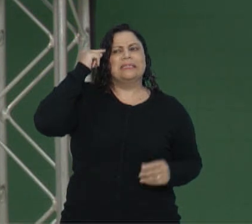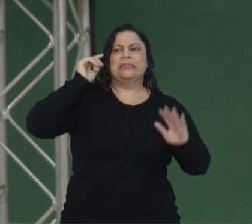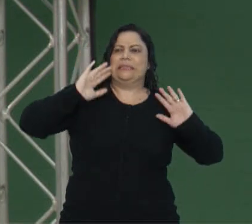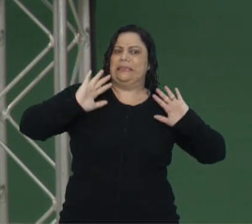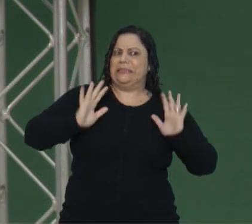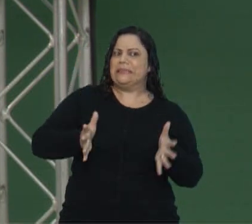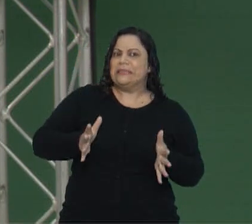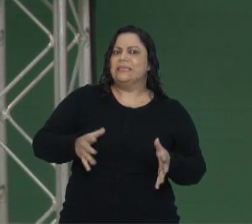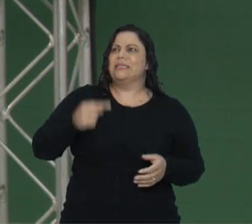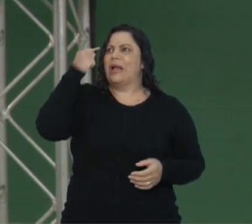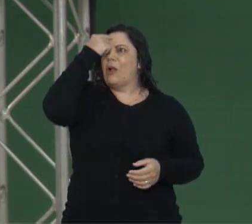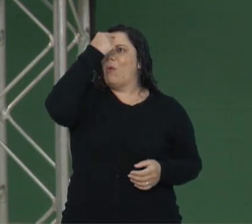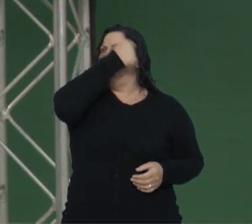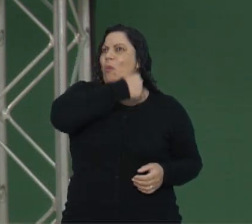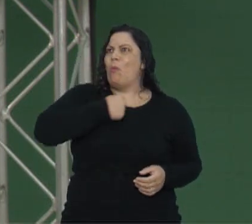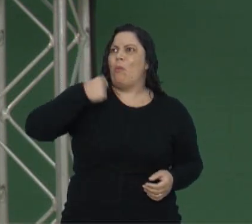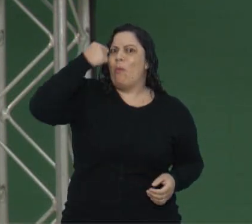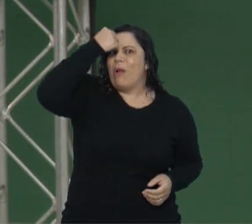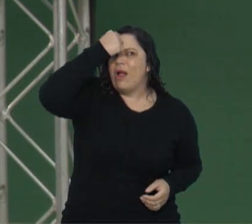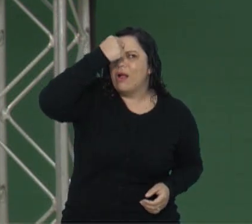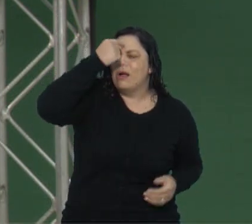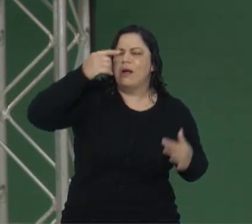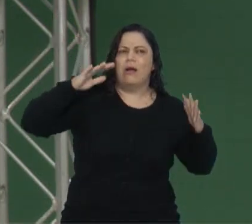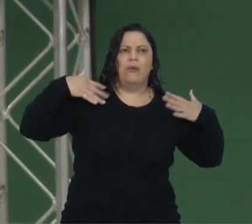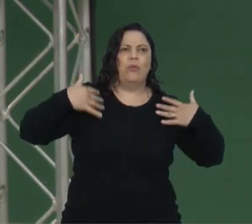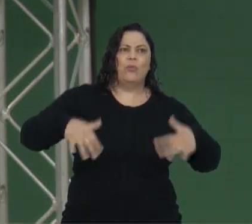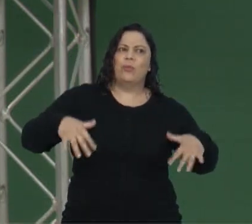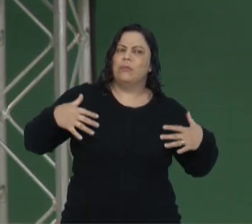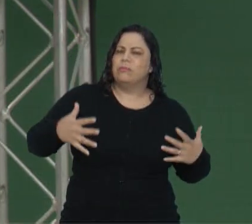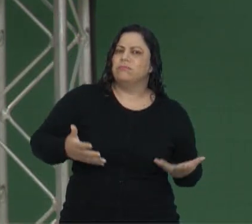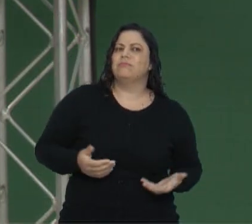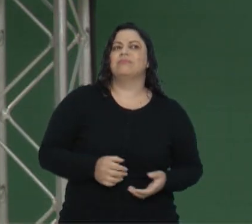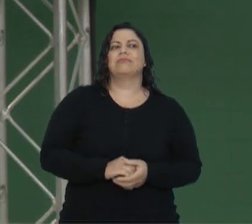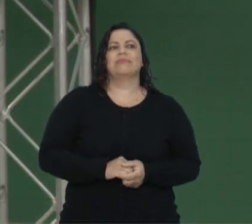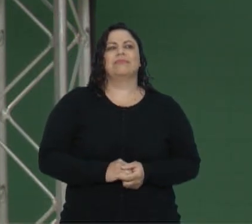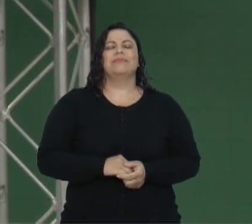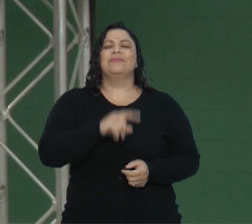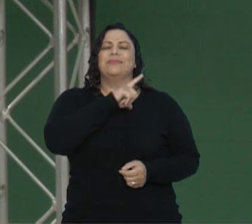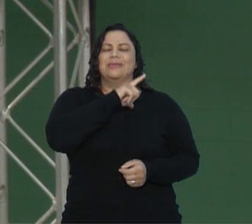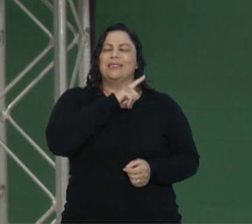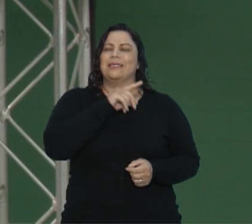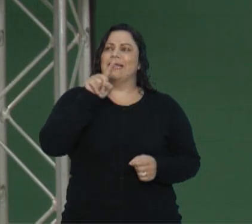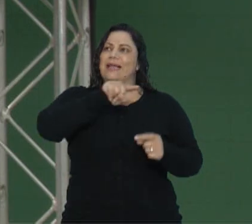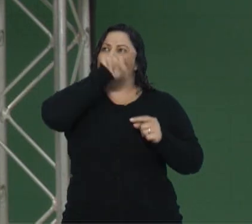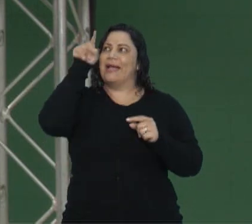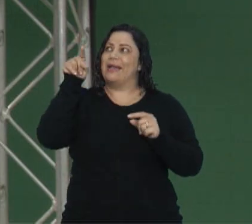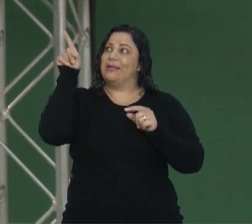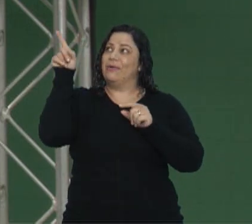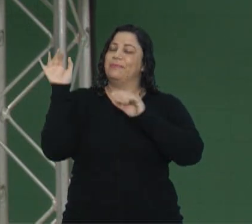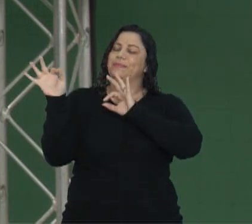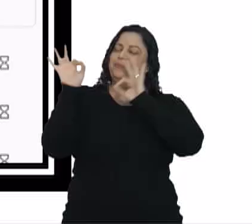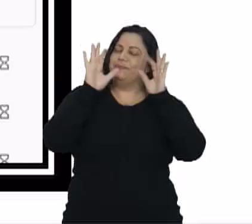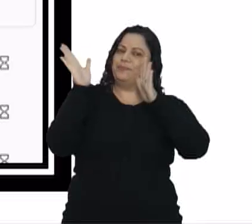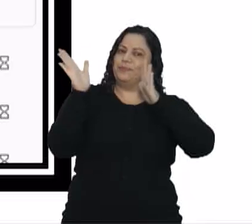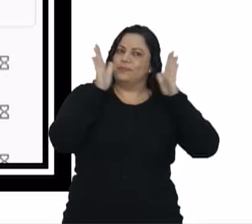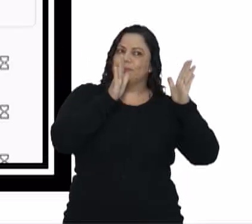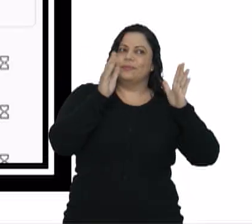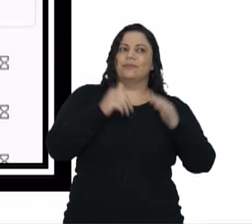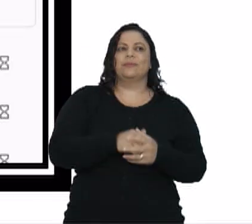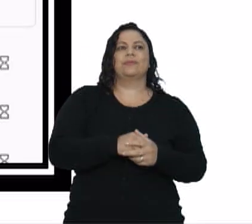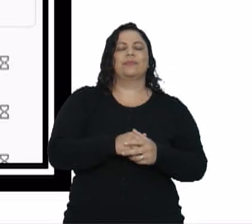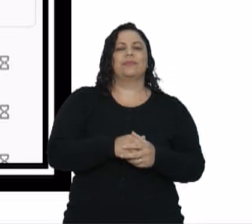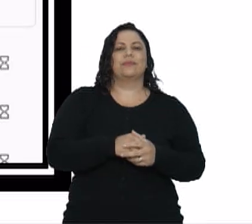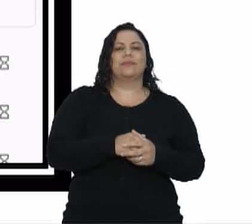tudo isso, 1 hora no celular, eu achei bastante. Aí a gente tem aqui, ó, nesse outro lado, que é o controle do painel